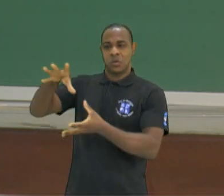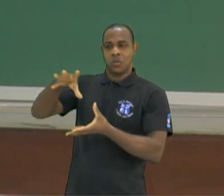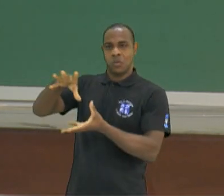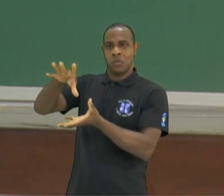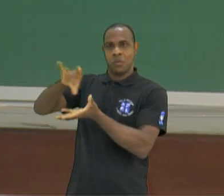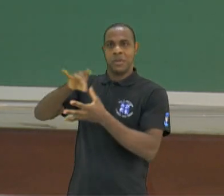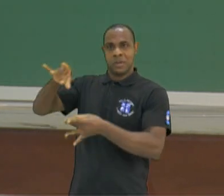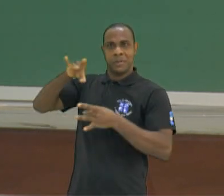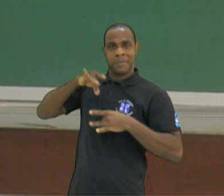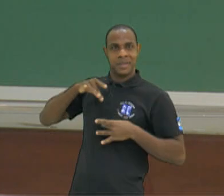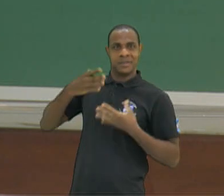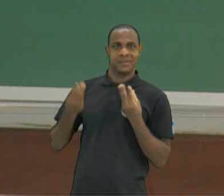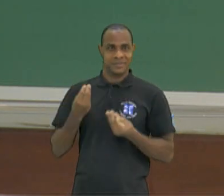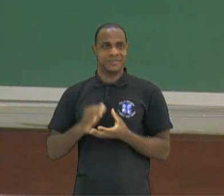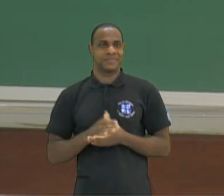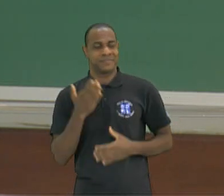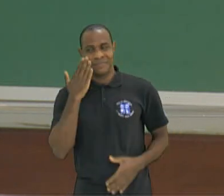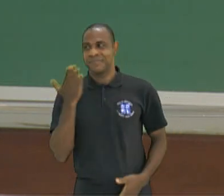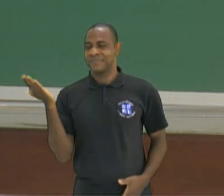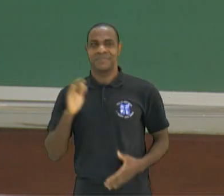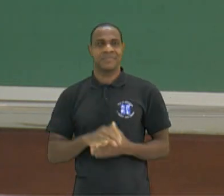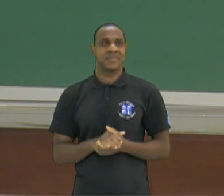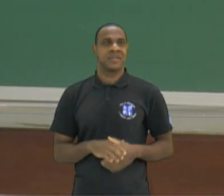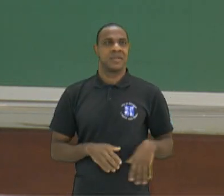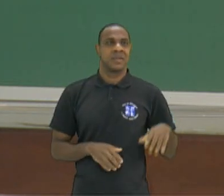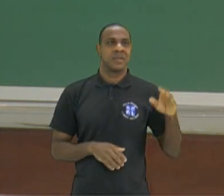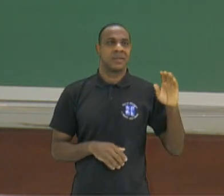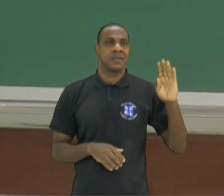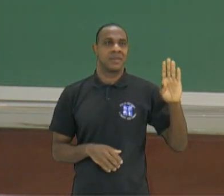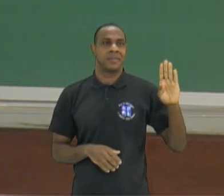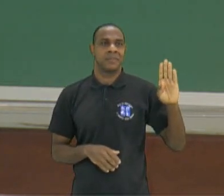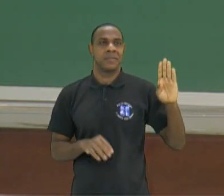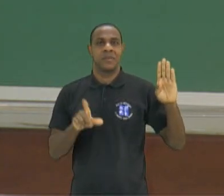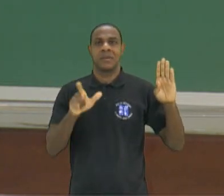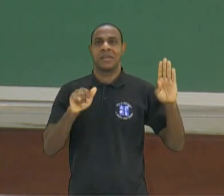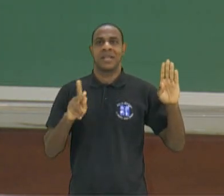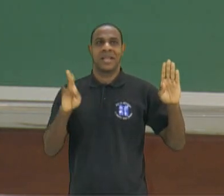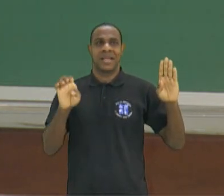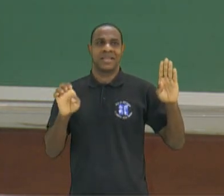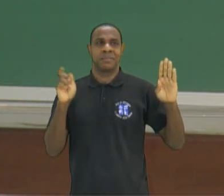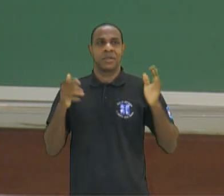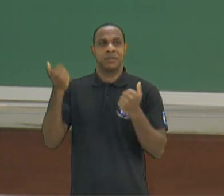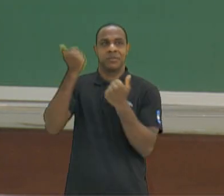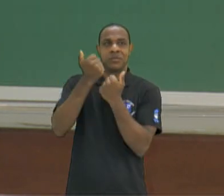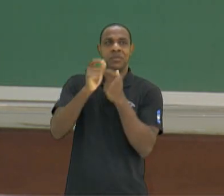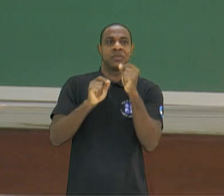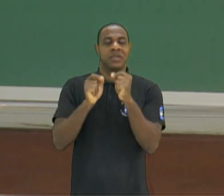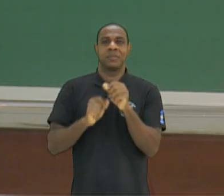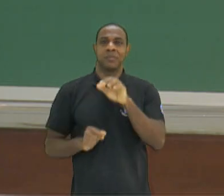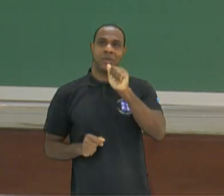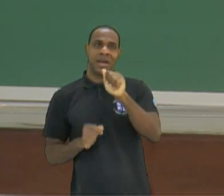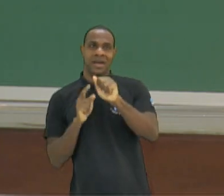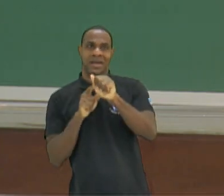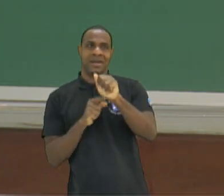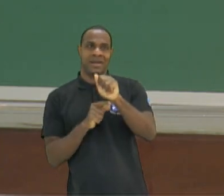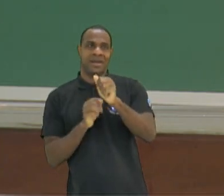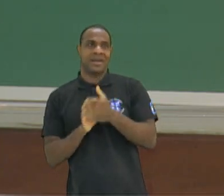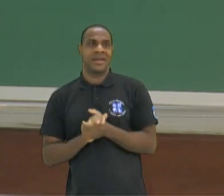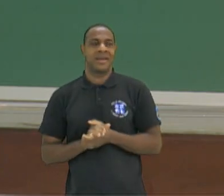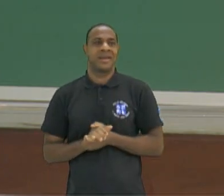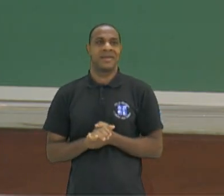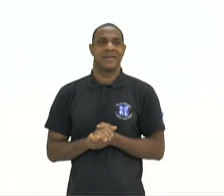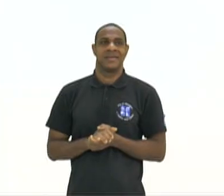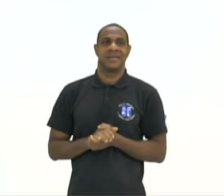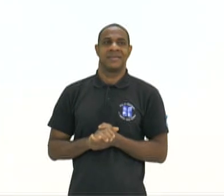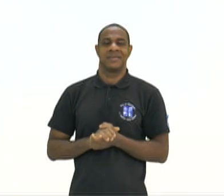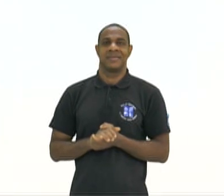games, o discourse marker like pode ser substituído por for example. Other games, for example, Dance